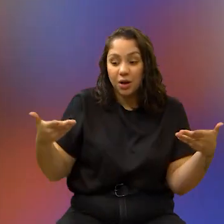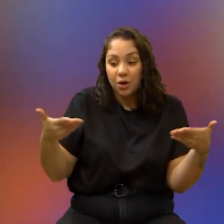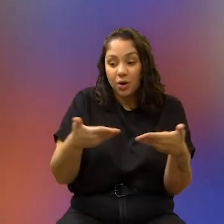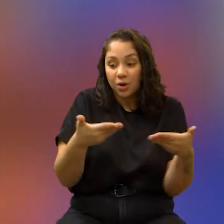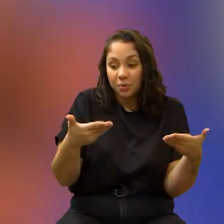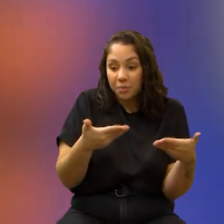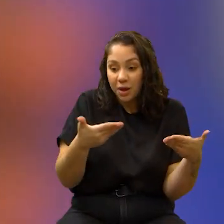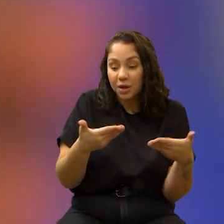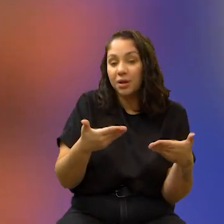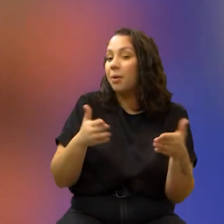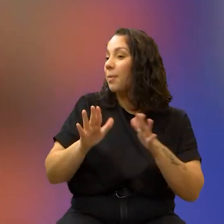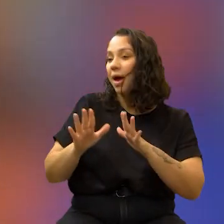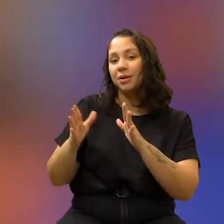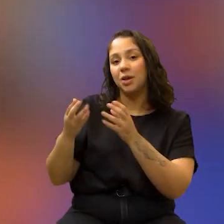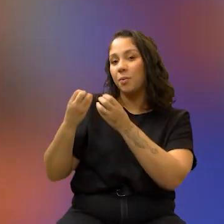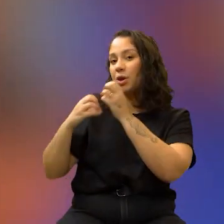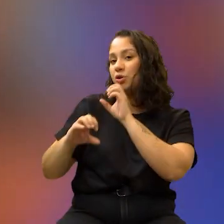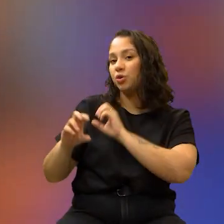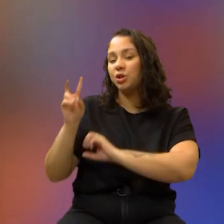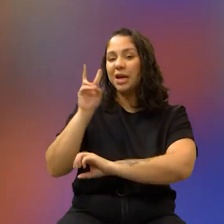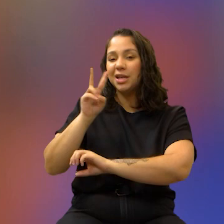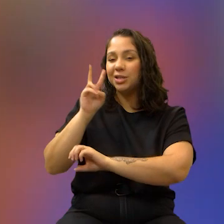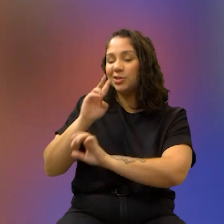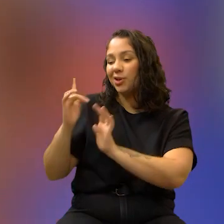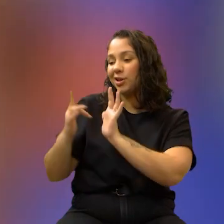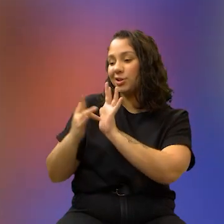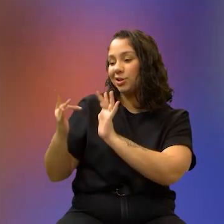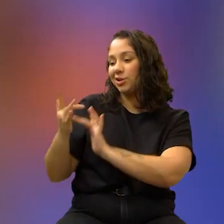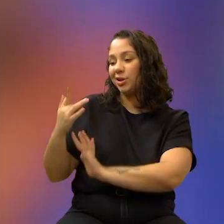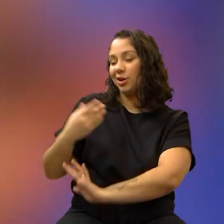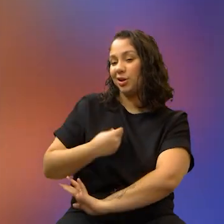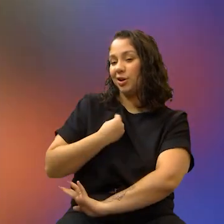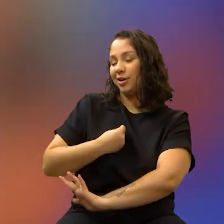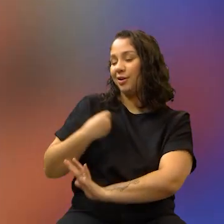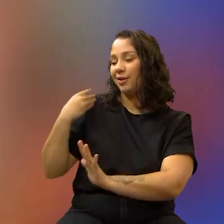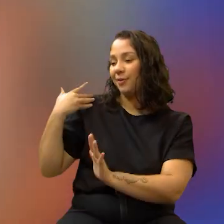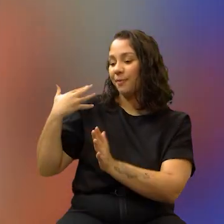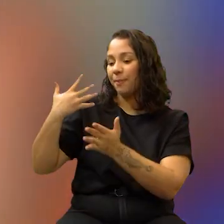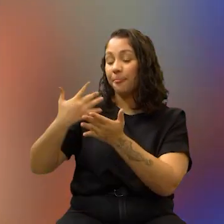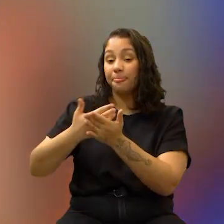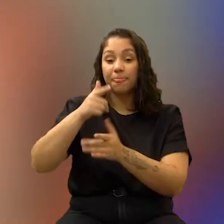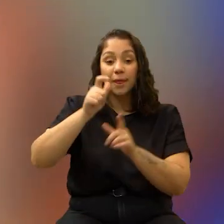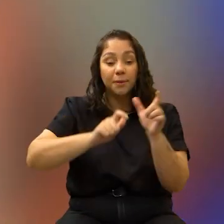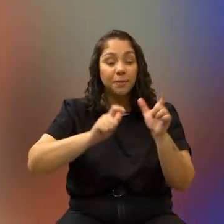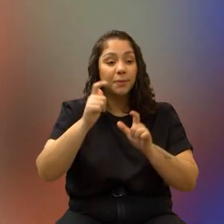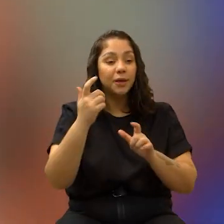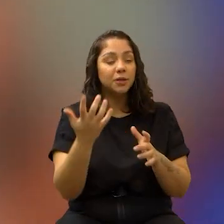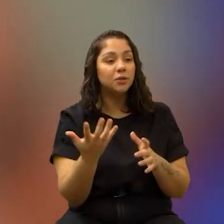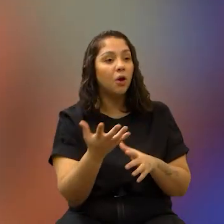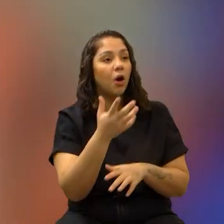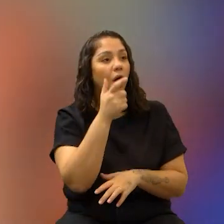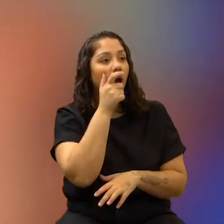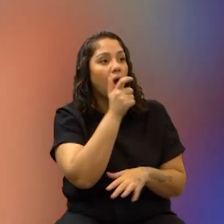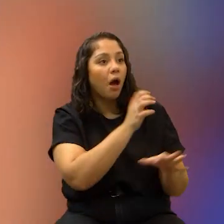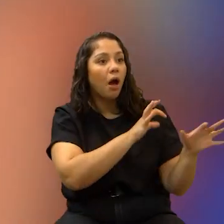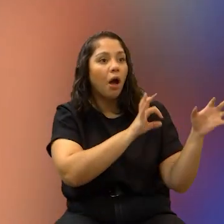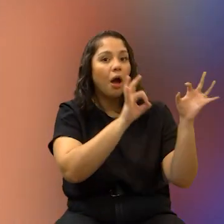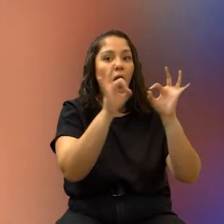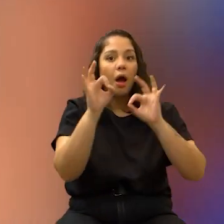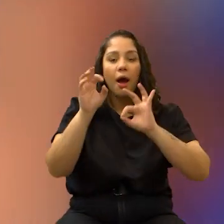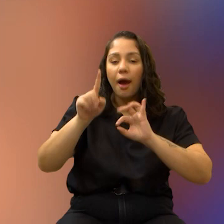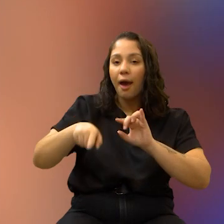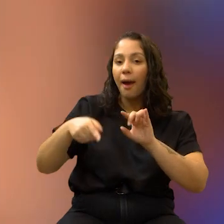interferências altamente contemporâneas, sem deturpar a história da vida de Cristo, onde o espectador se sente como